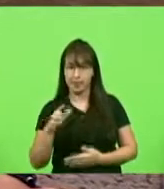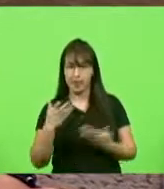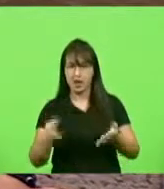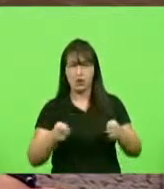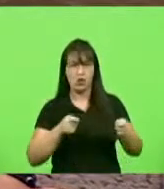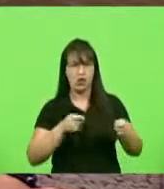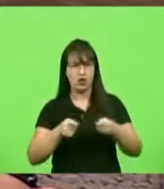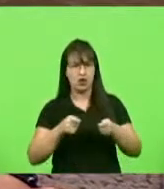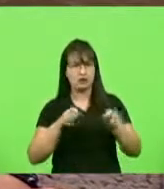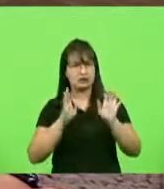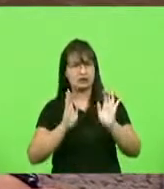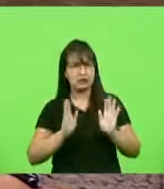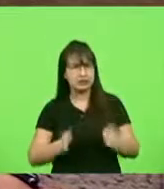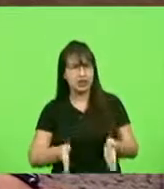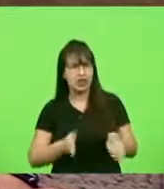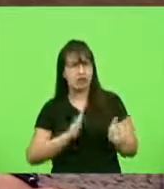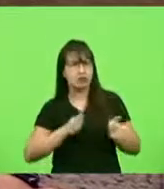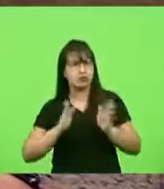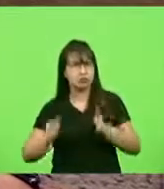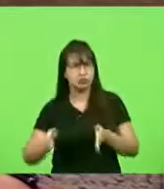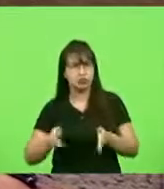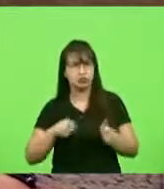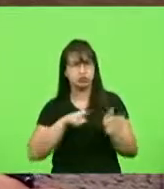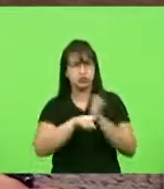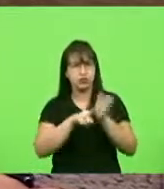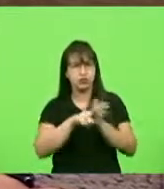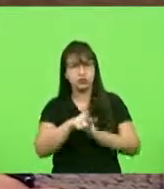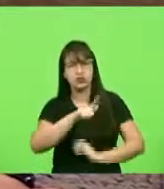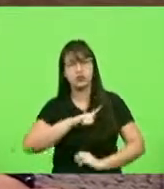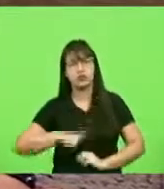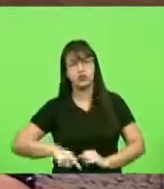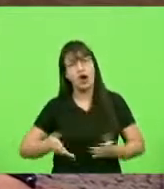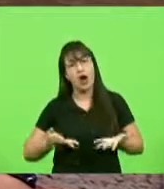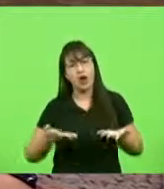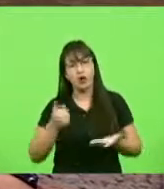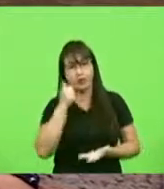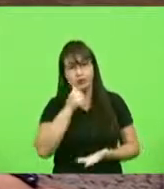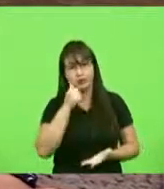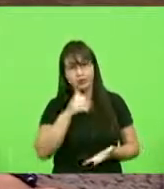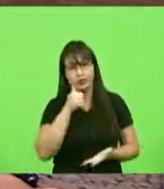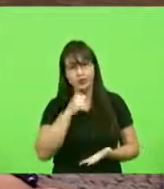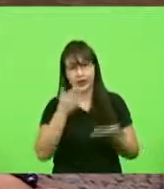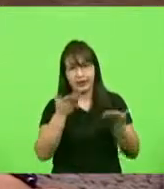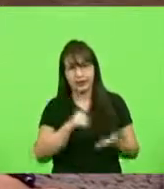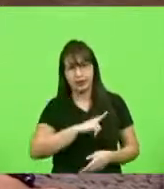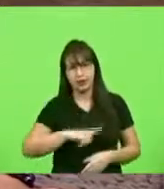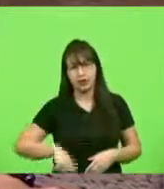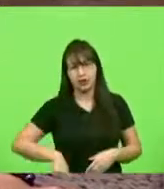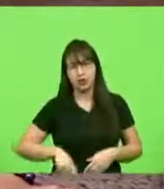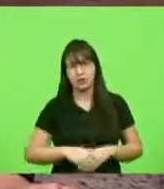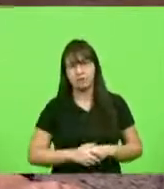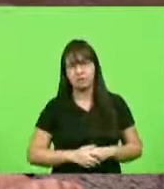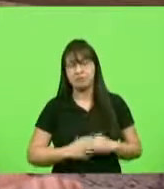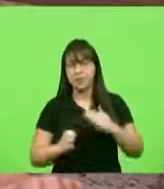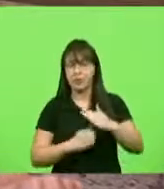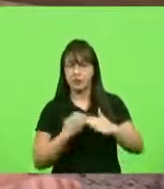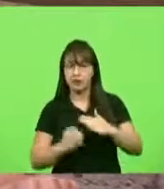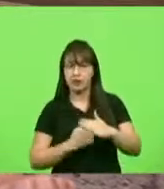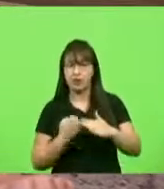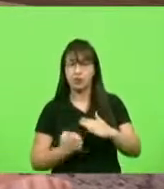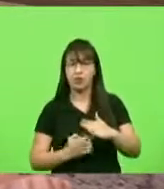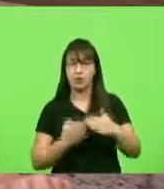organizado, pedindo, questionando o governador, agora a governadora. O empreendedor que